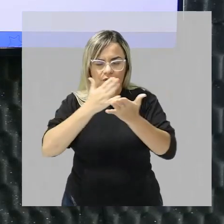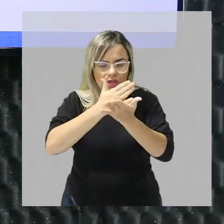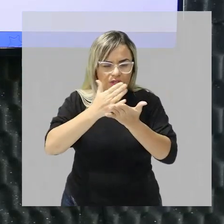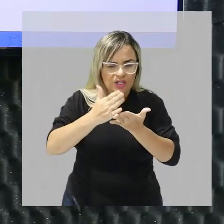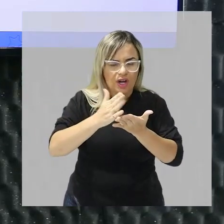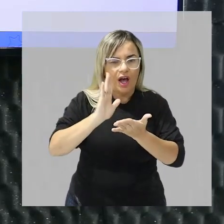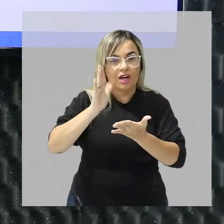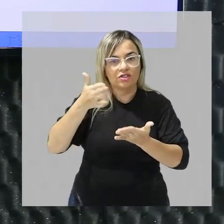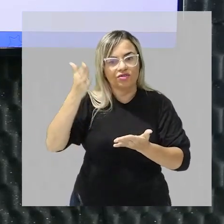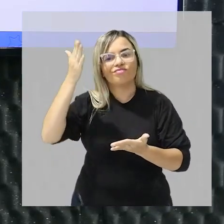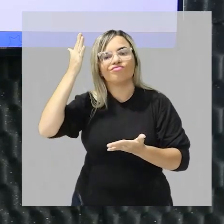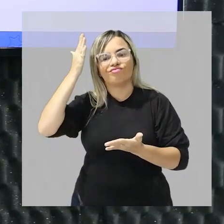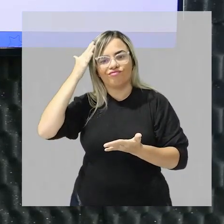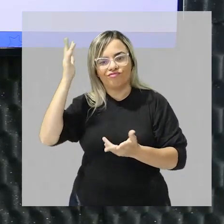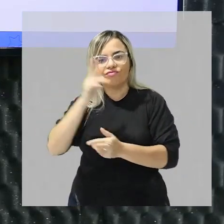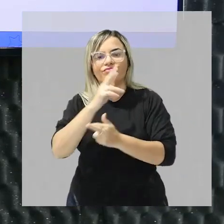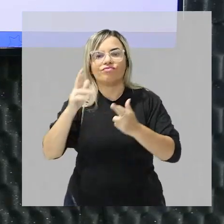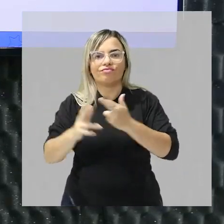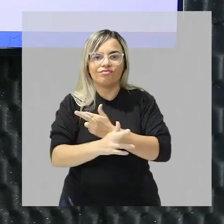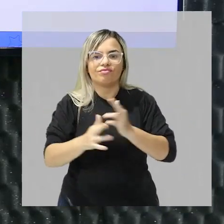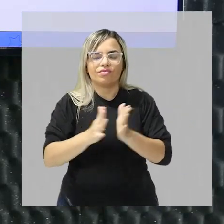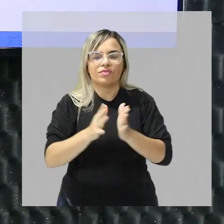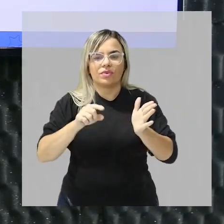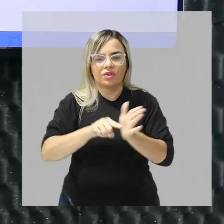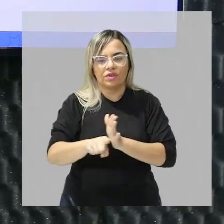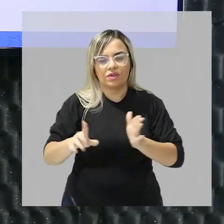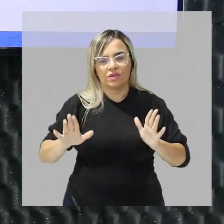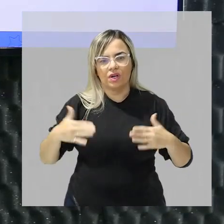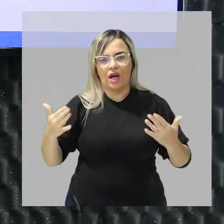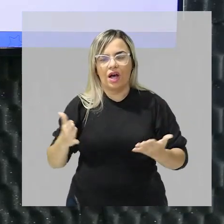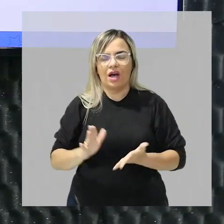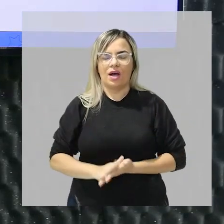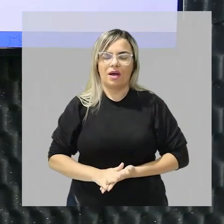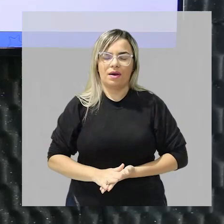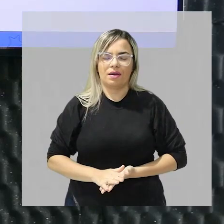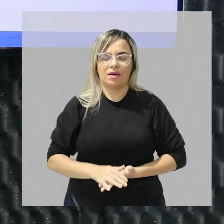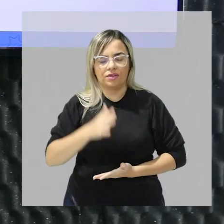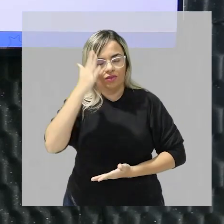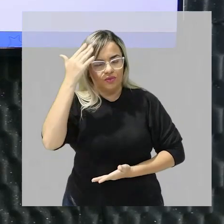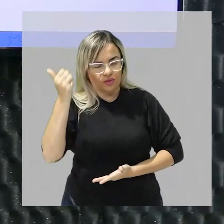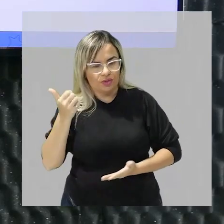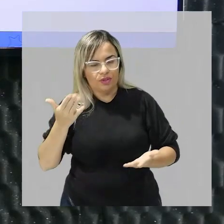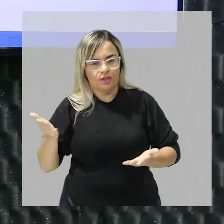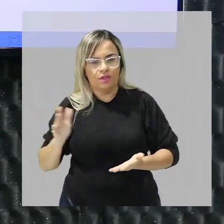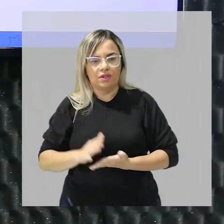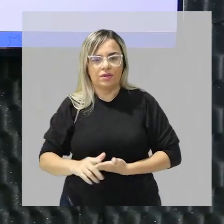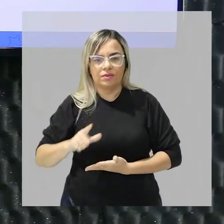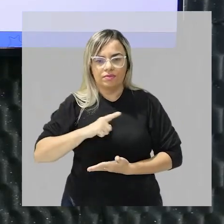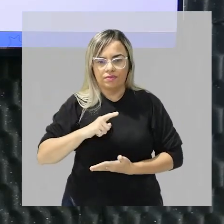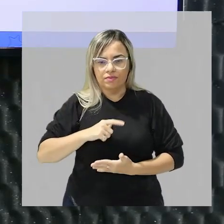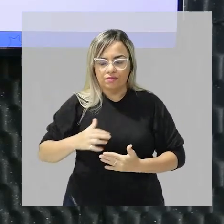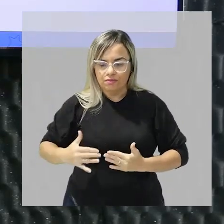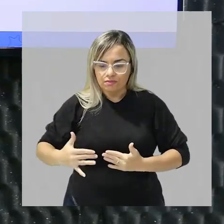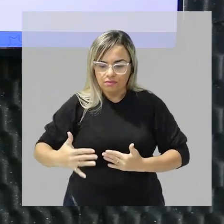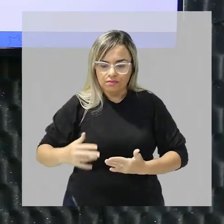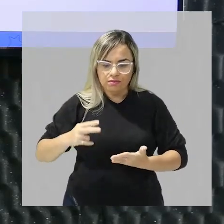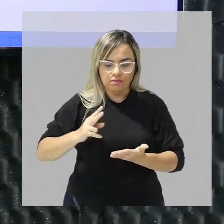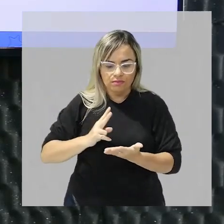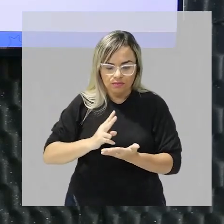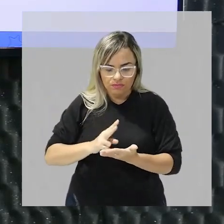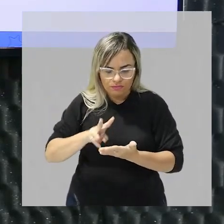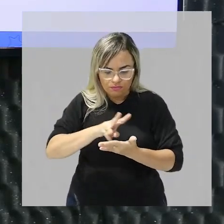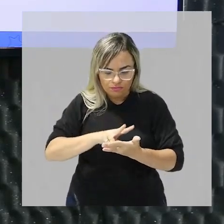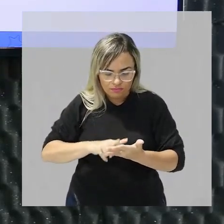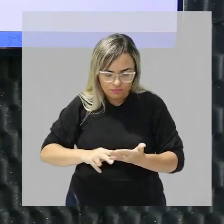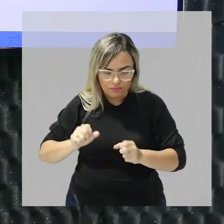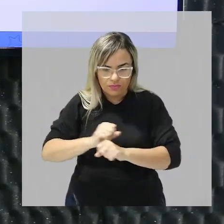está entendendo o que vai ser perguntado. Mas vamos supor que você não sabe. Aí você tem que continuar lendo a questão para ela te